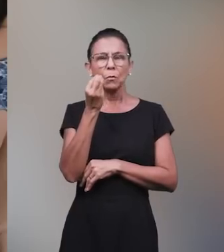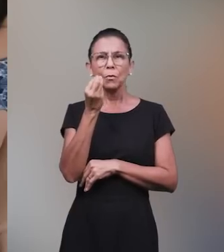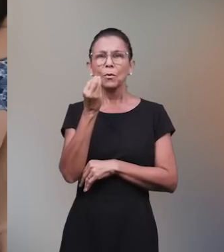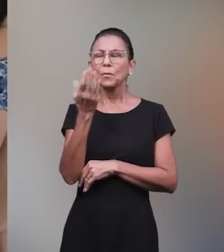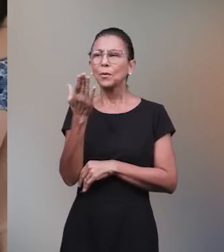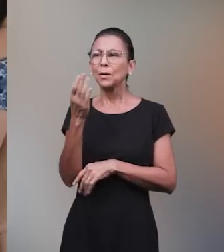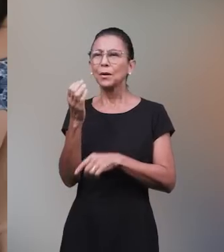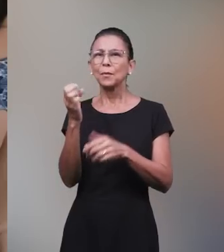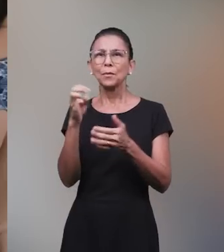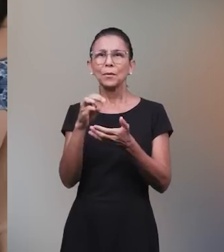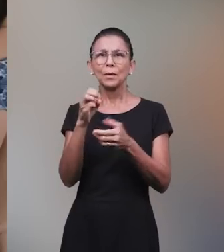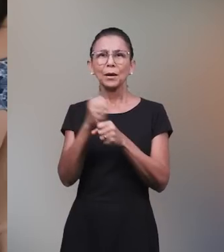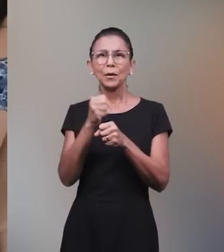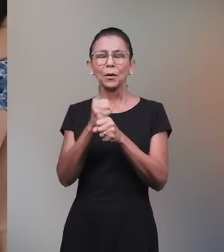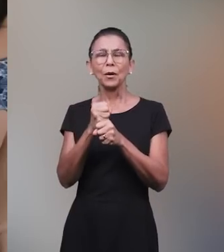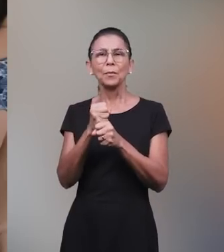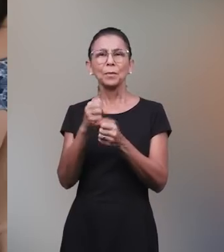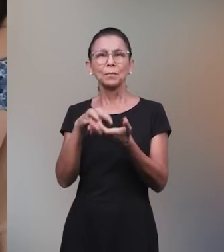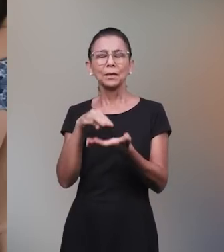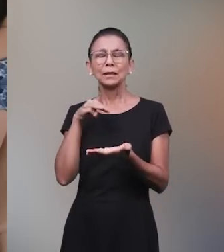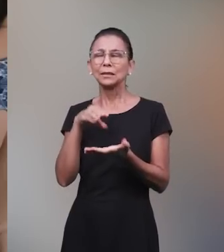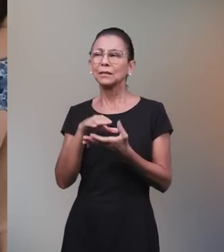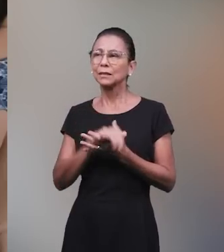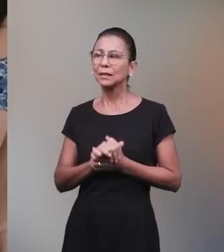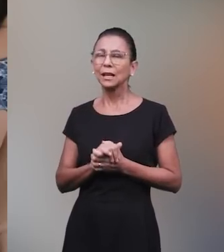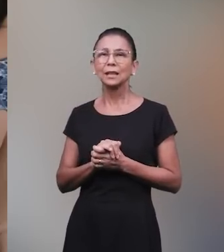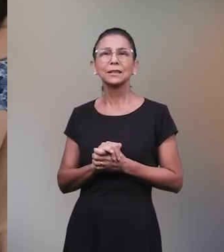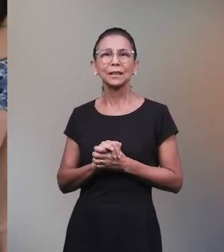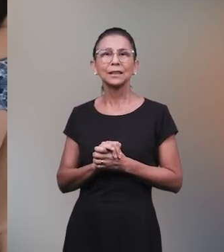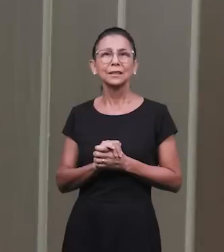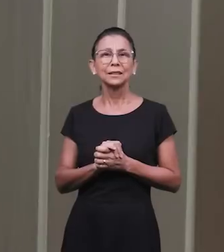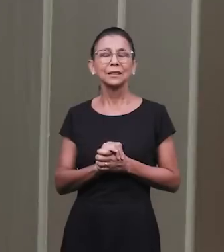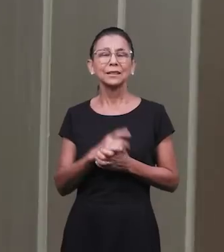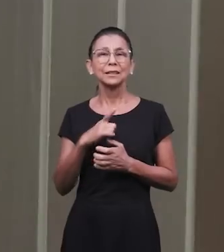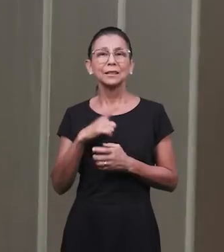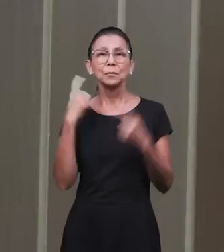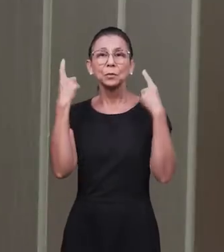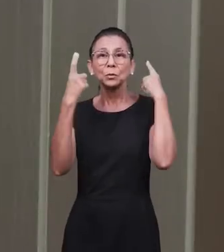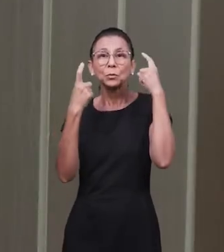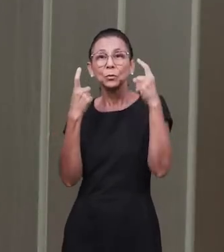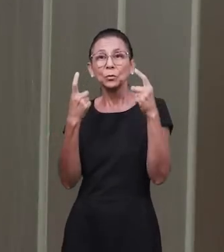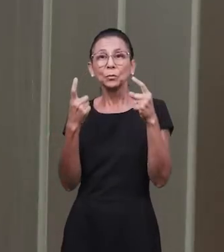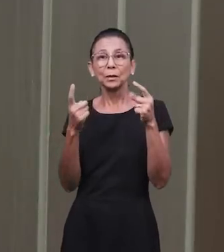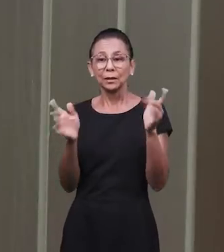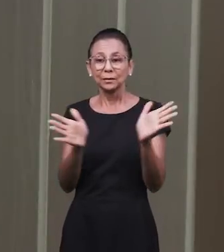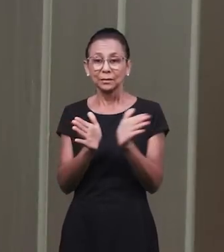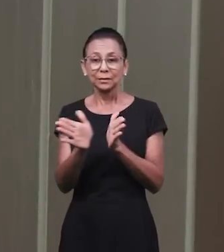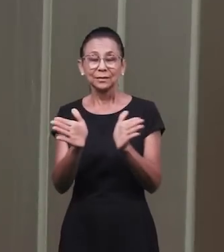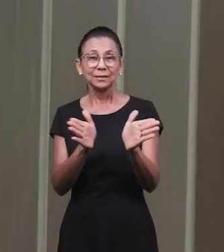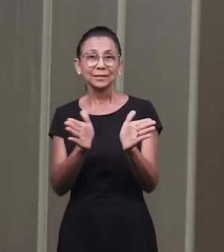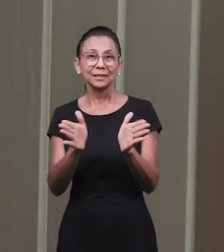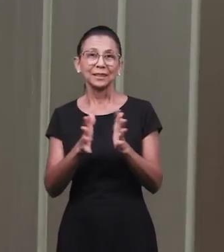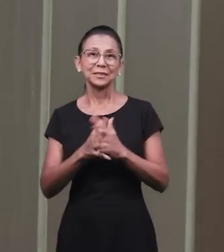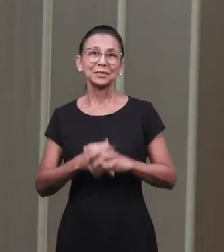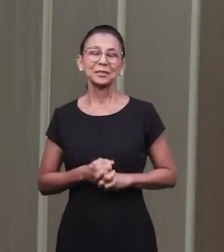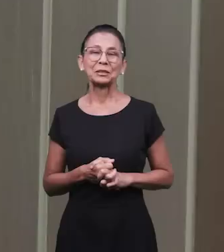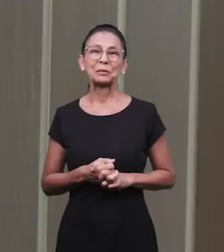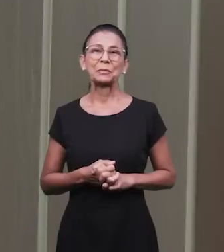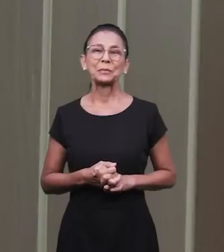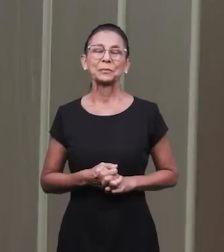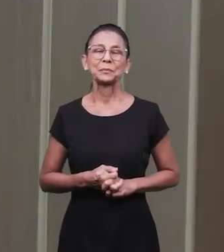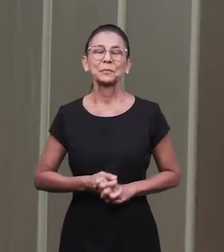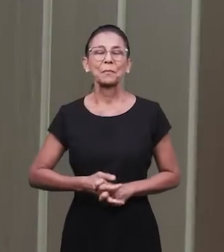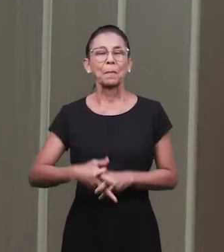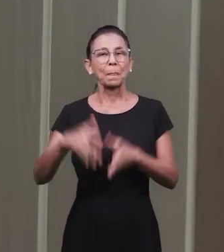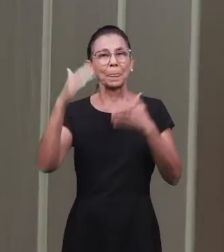as crianças pertencentes ao grupo de acessibilidade. Agradecemos desde já ao diácono John, que nos